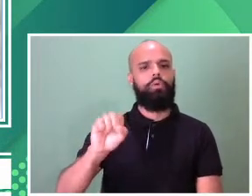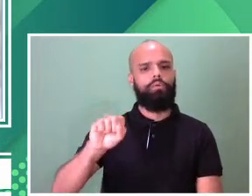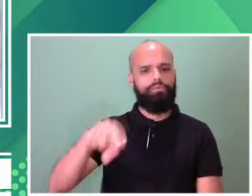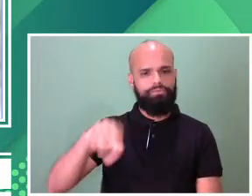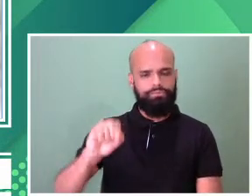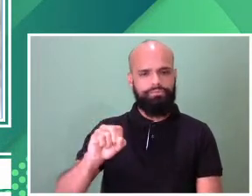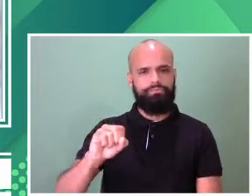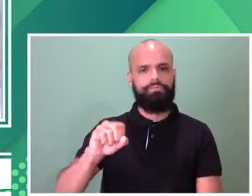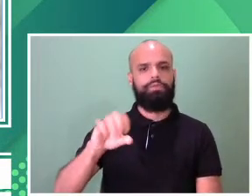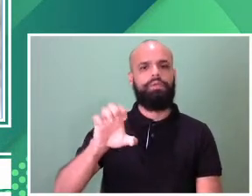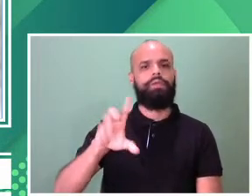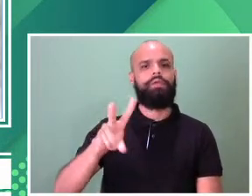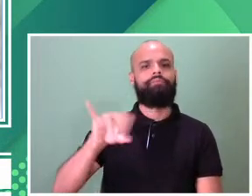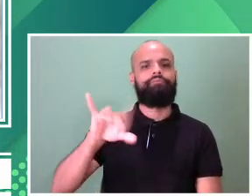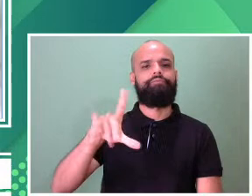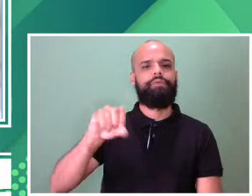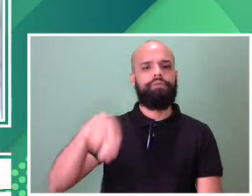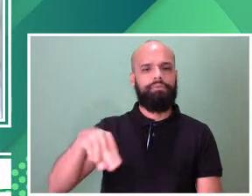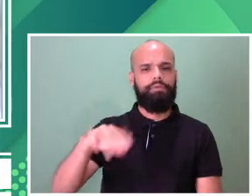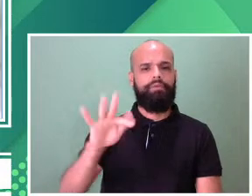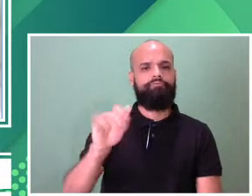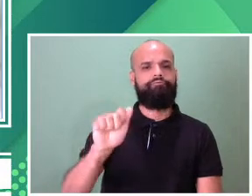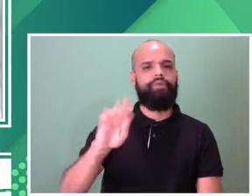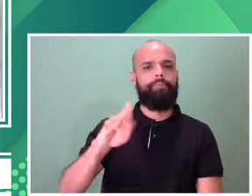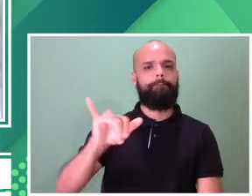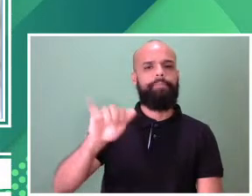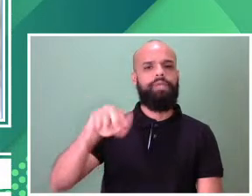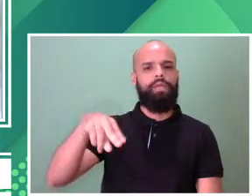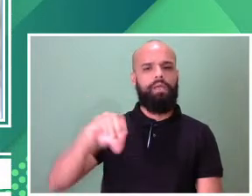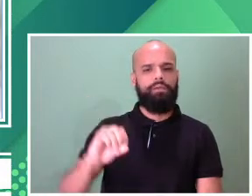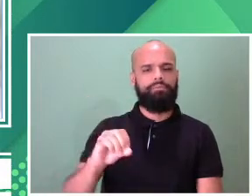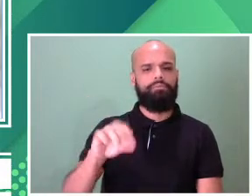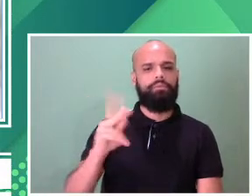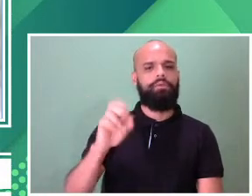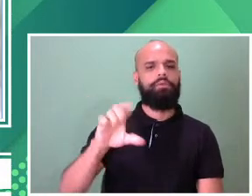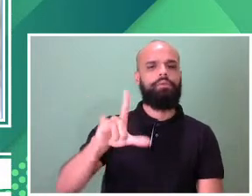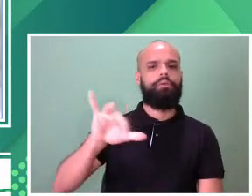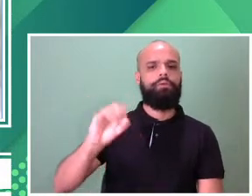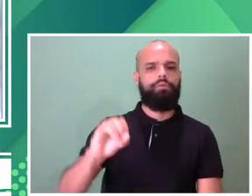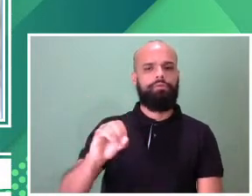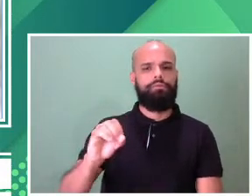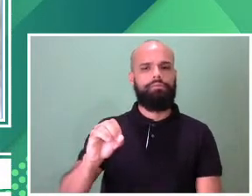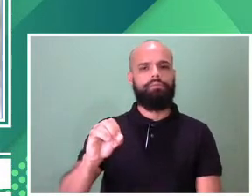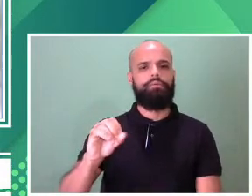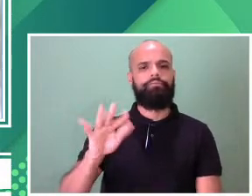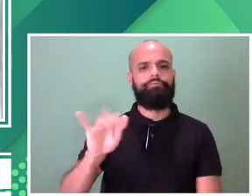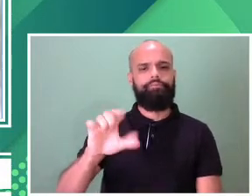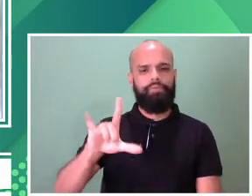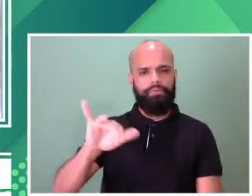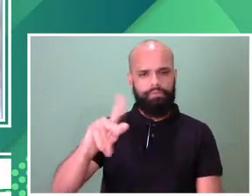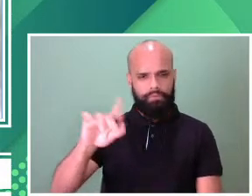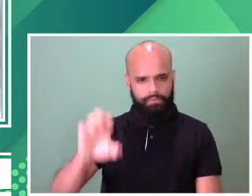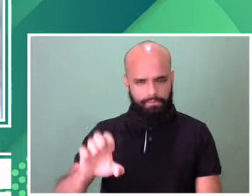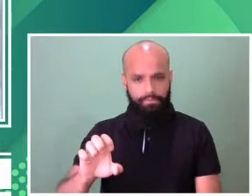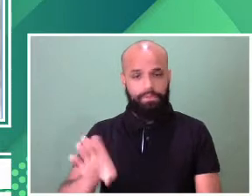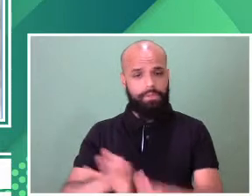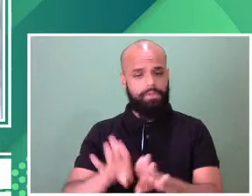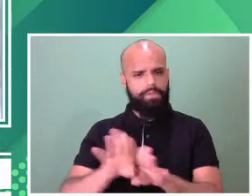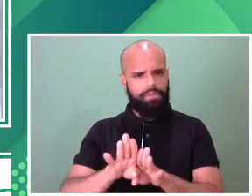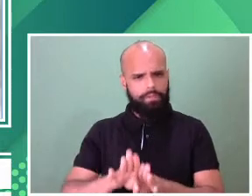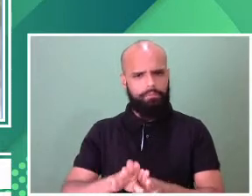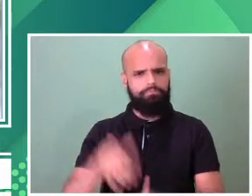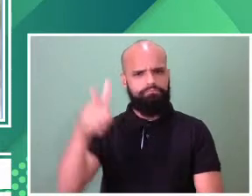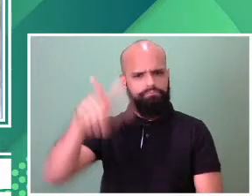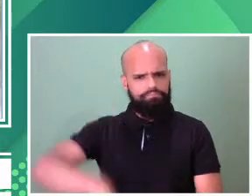Evelyn Libanori, Fabiano Gumier, Hélio Rocha e Felipe Vandelve. Destaco também o